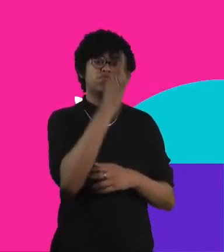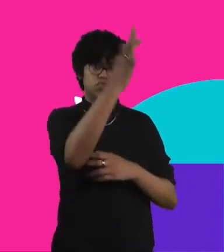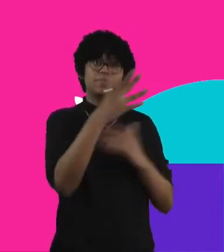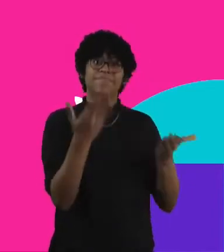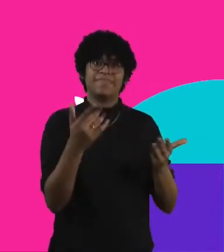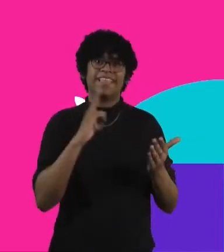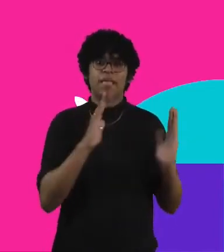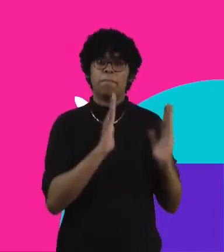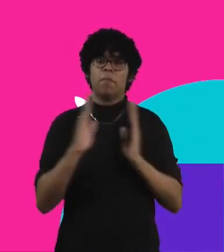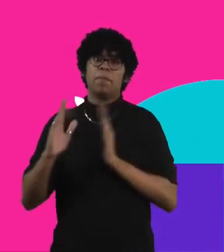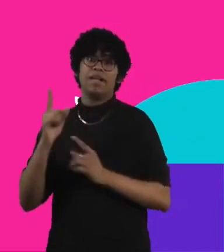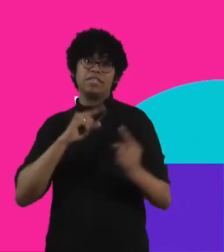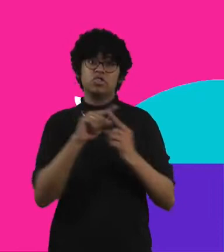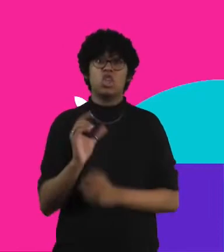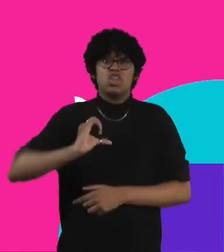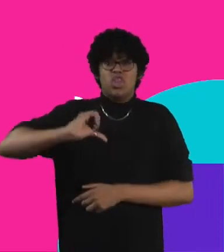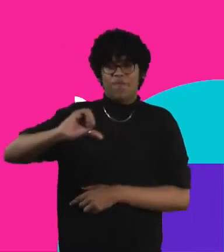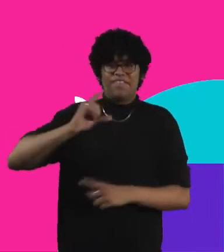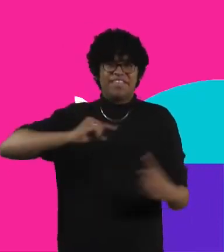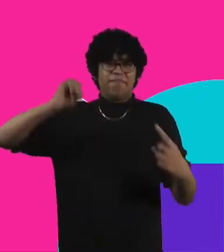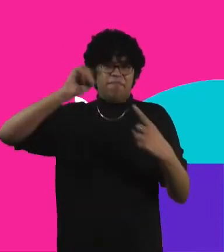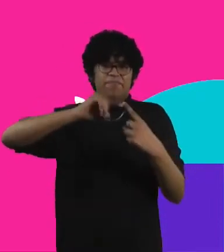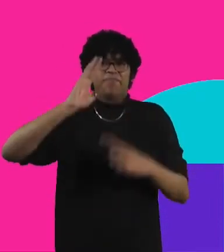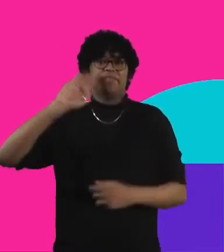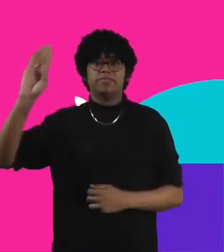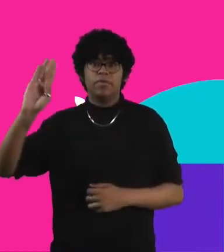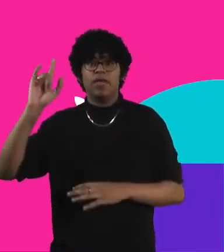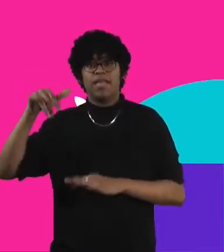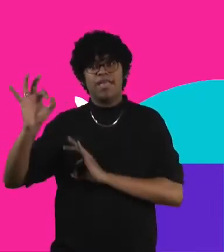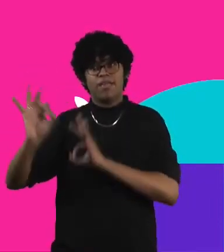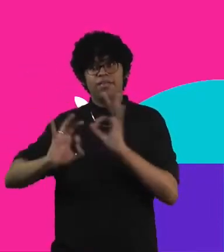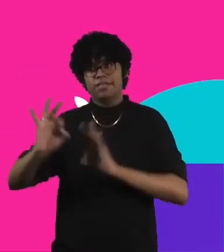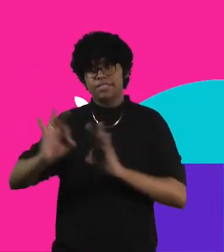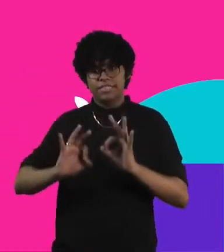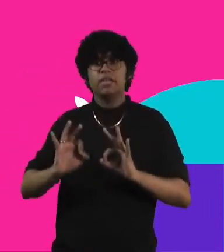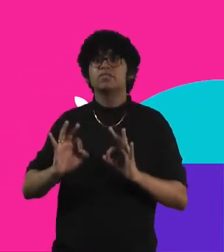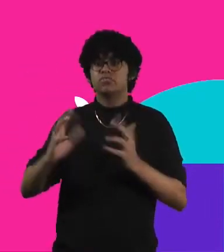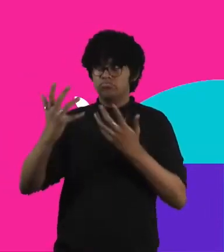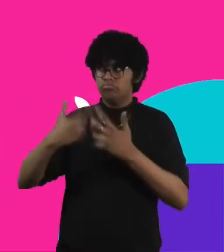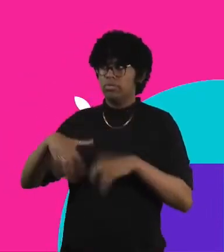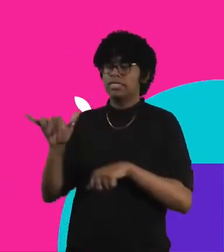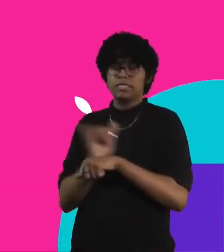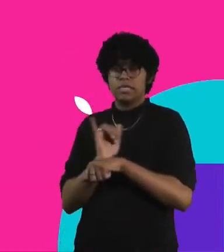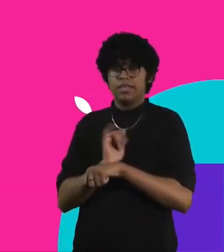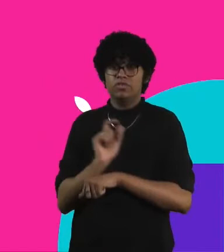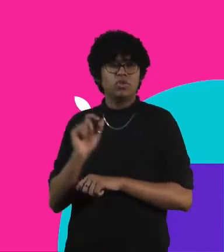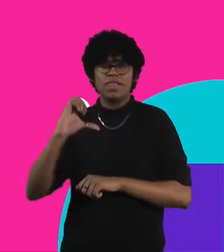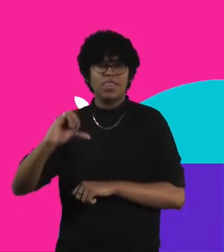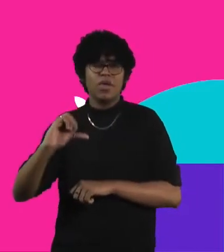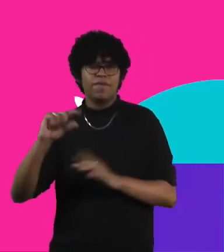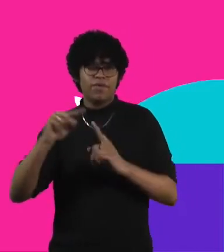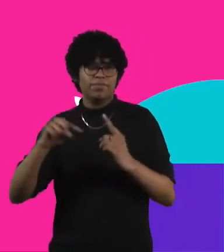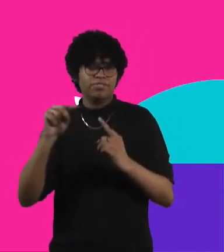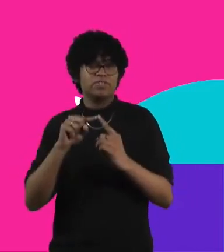temos 9 grandes objetivos que são organizados a partir daqueles eixos estratégicos que eu mostrei lá no início.